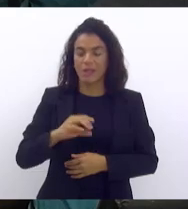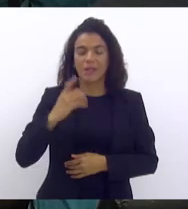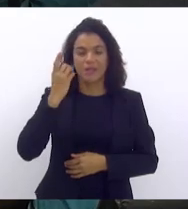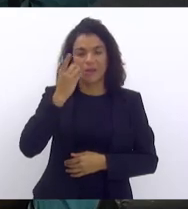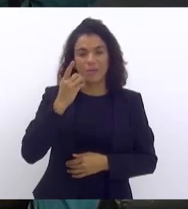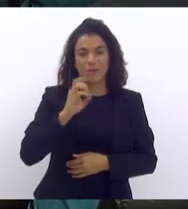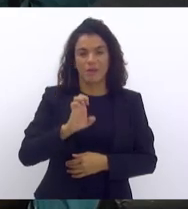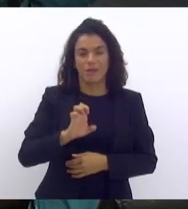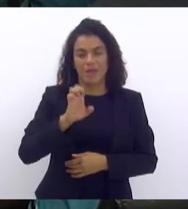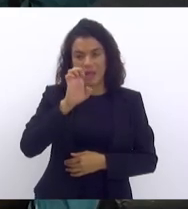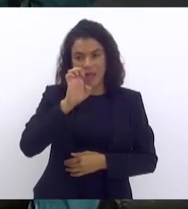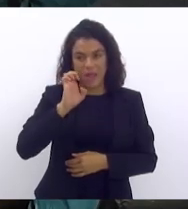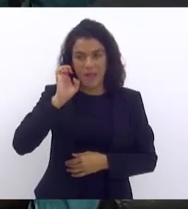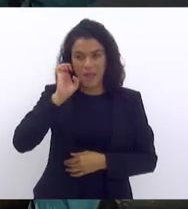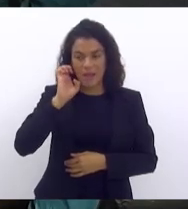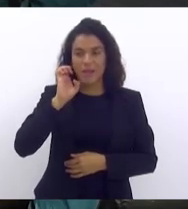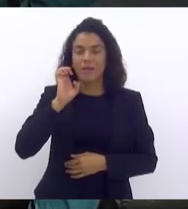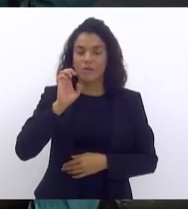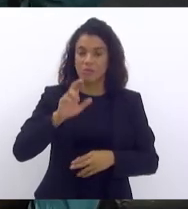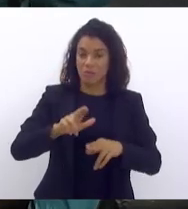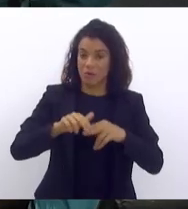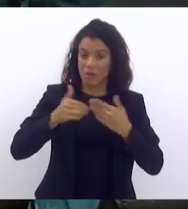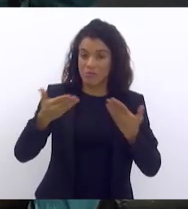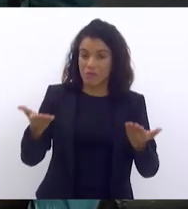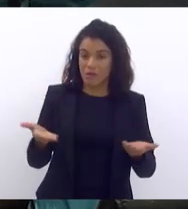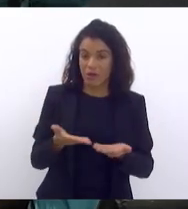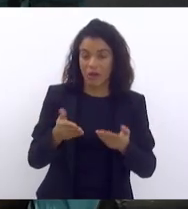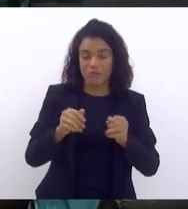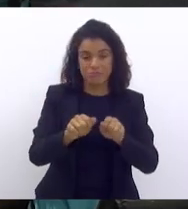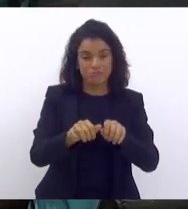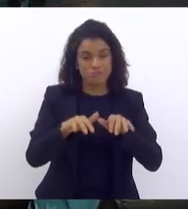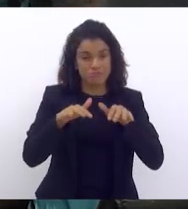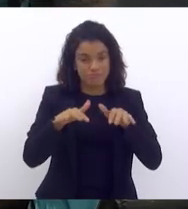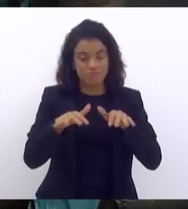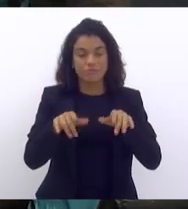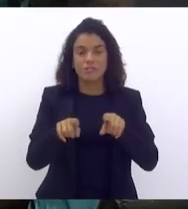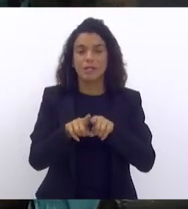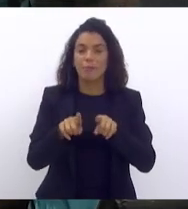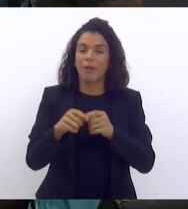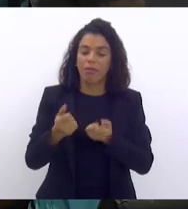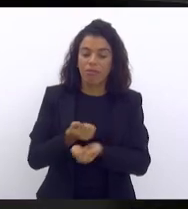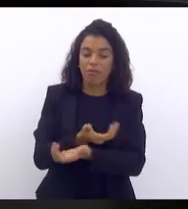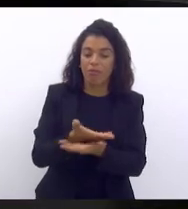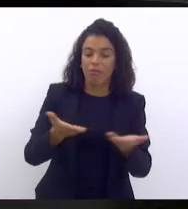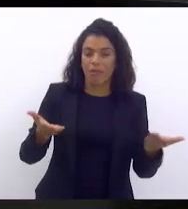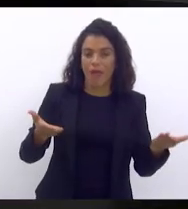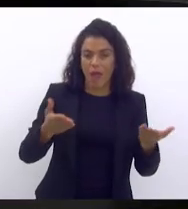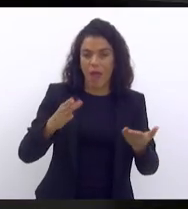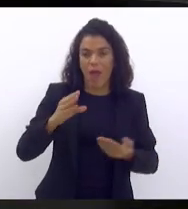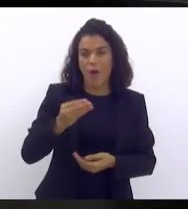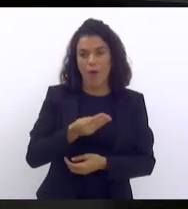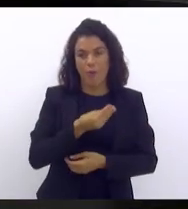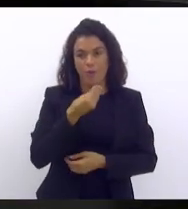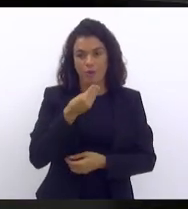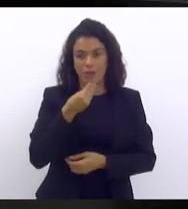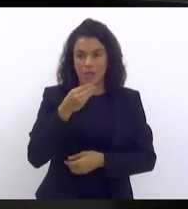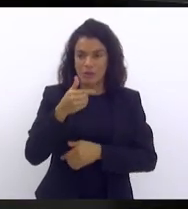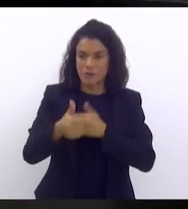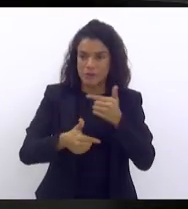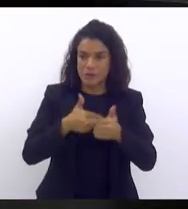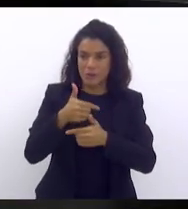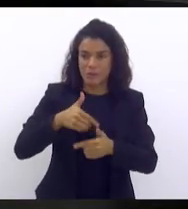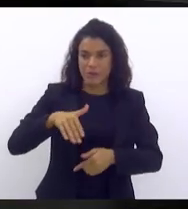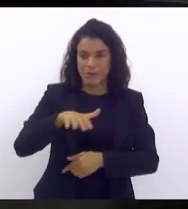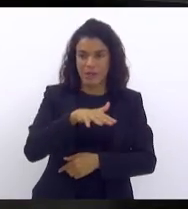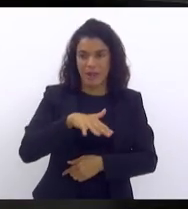né, por essa audiência, né, por oportunizar e dar ouvido e voz aos trabalhadores da saúde,